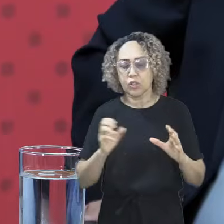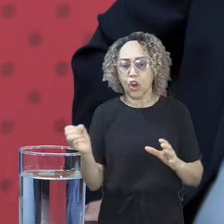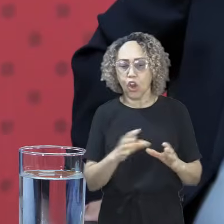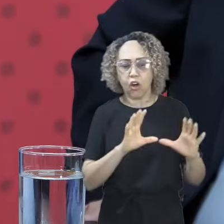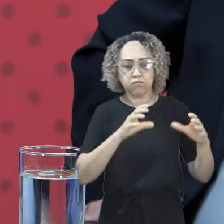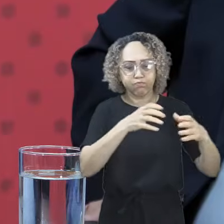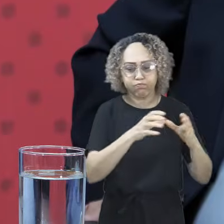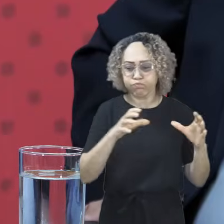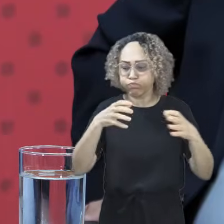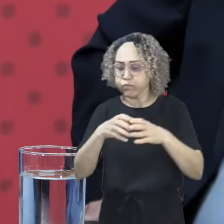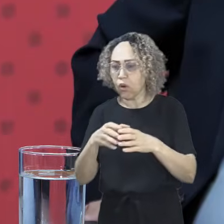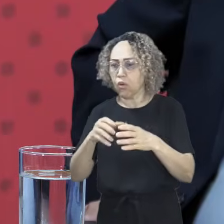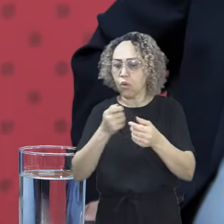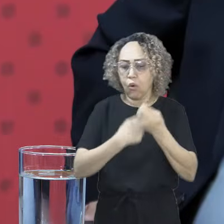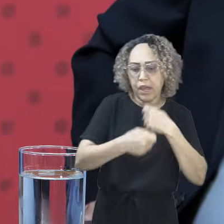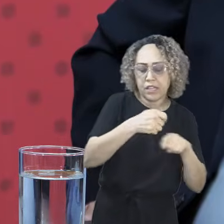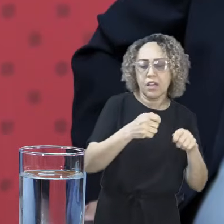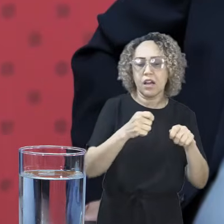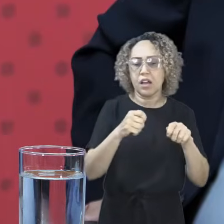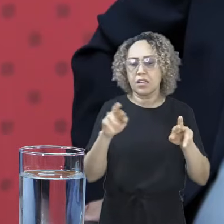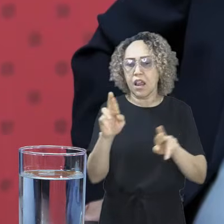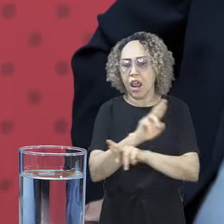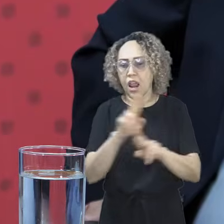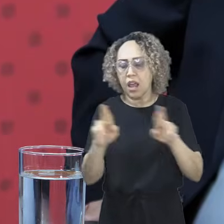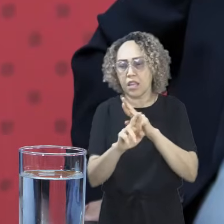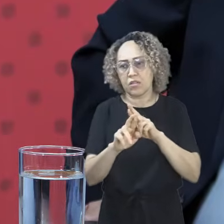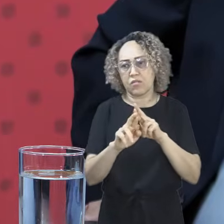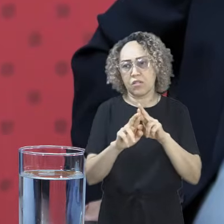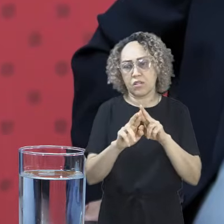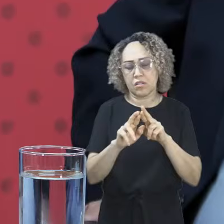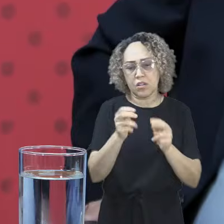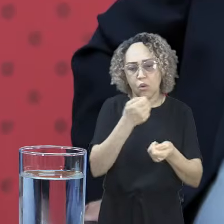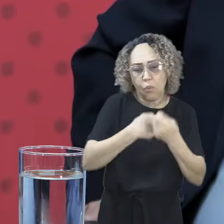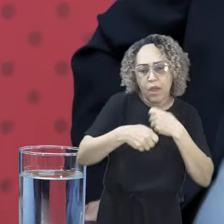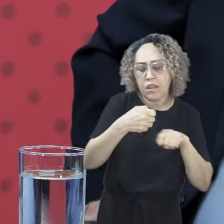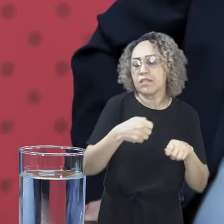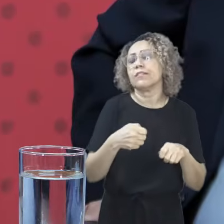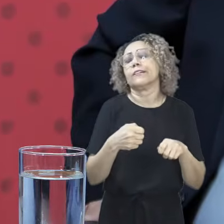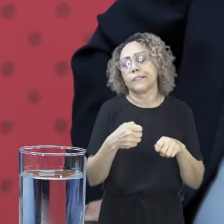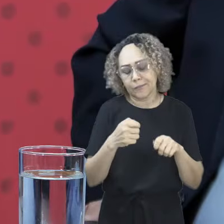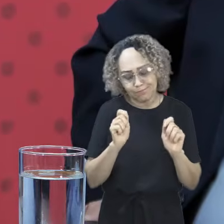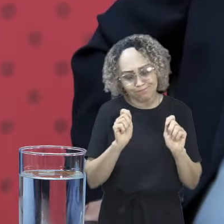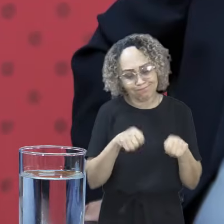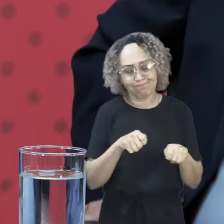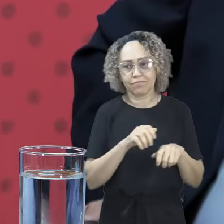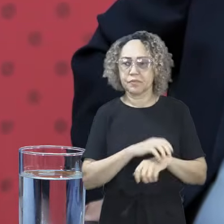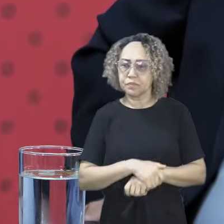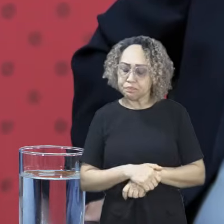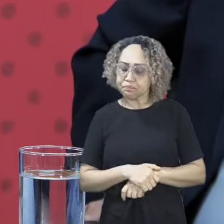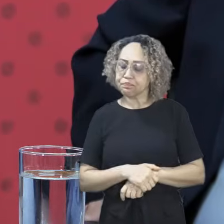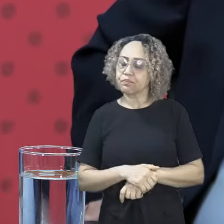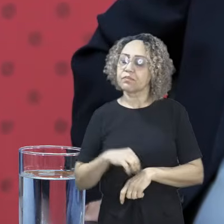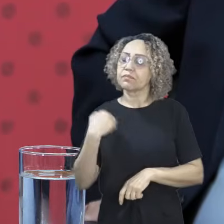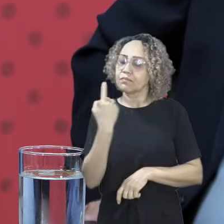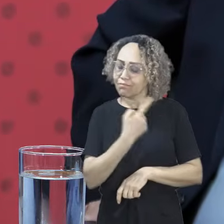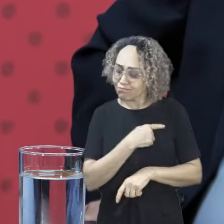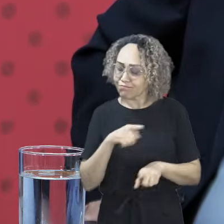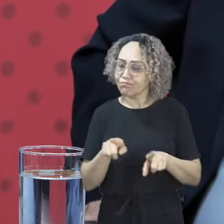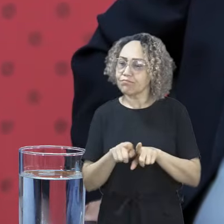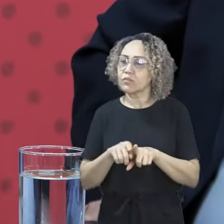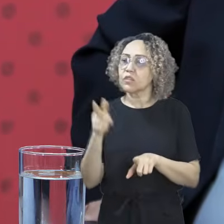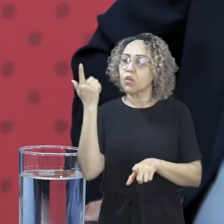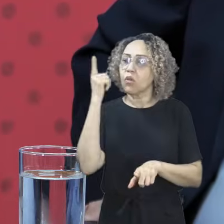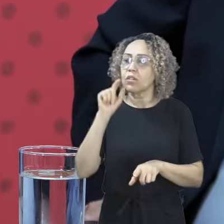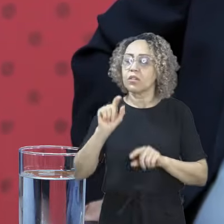novas relações econômicas, né, e também que a gente consiga colocar